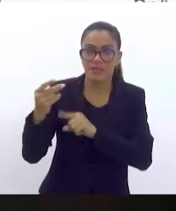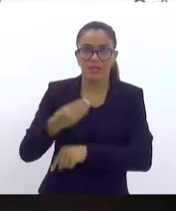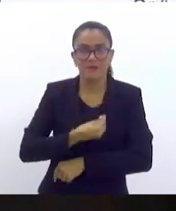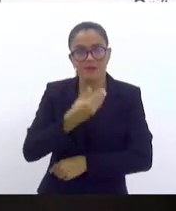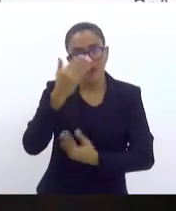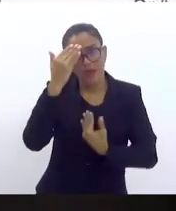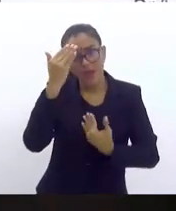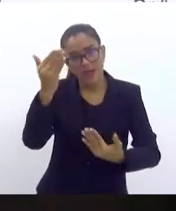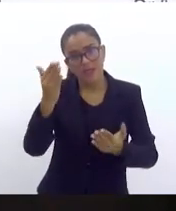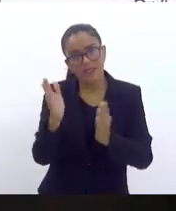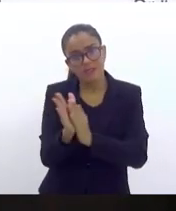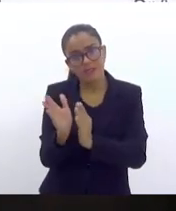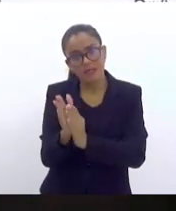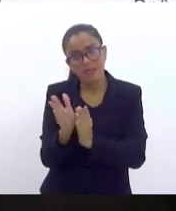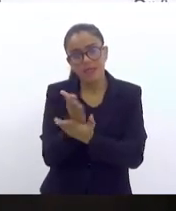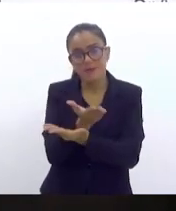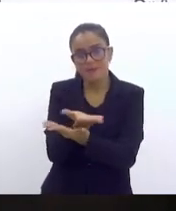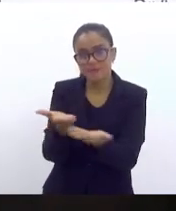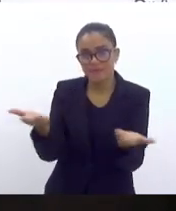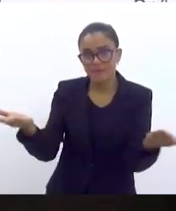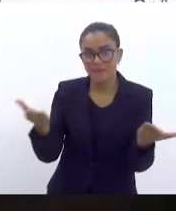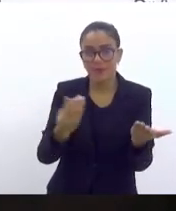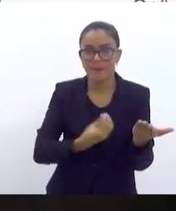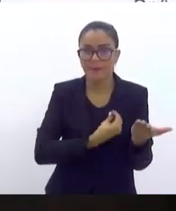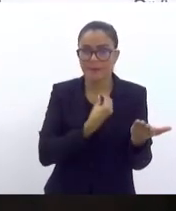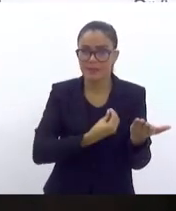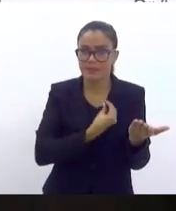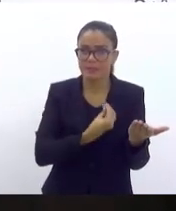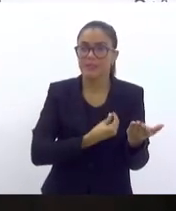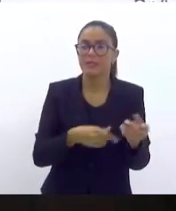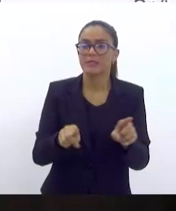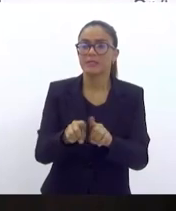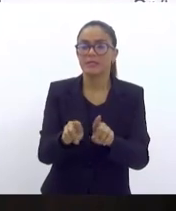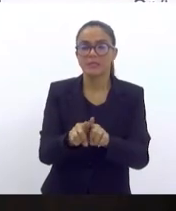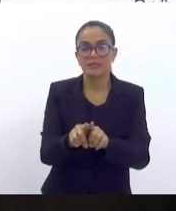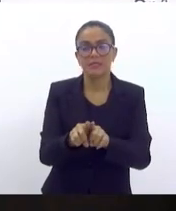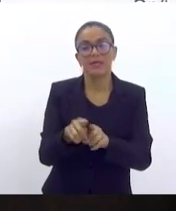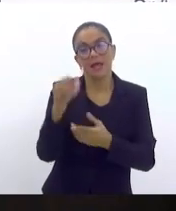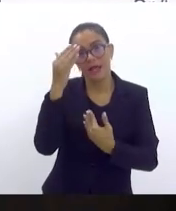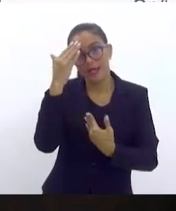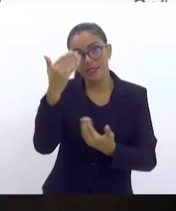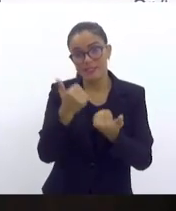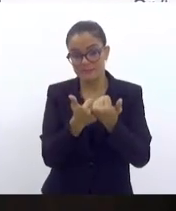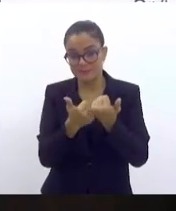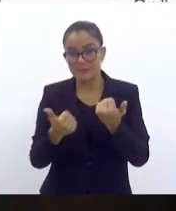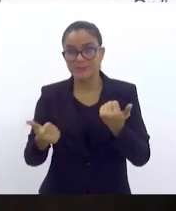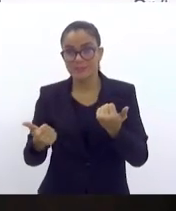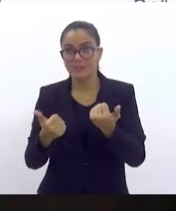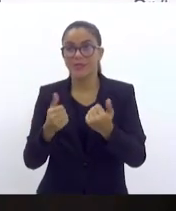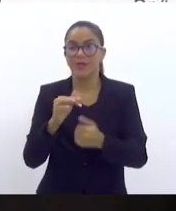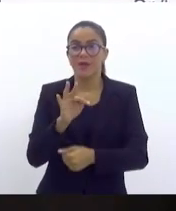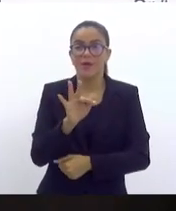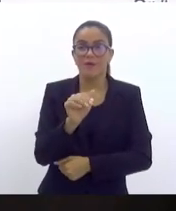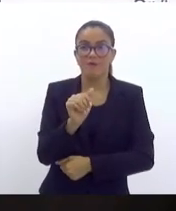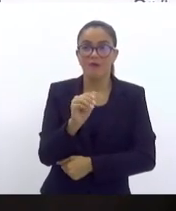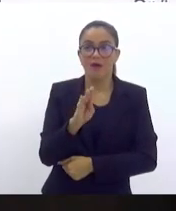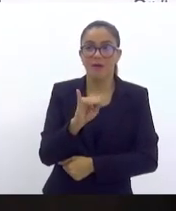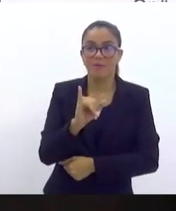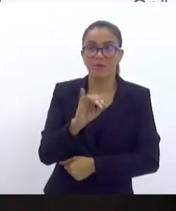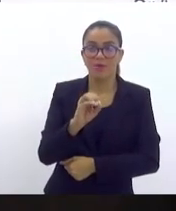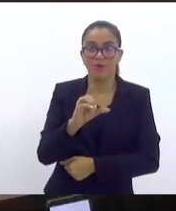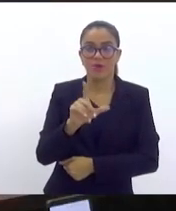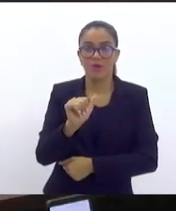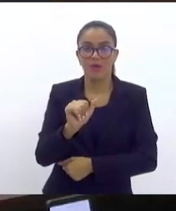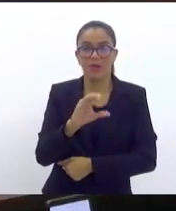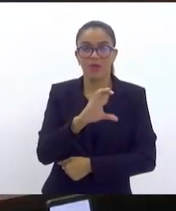agradeço parabenizo a todos aqui presente e Agradeço também a minha assessoria que tá aqui a Fabíola e